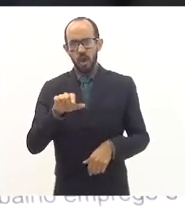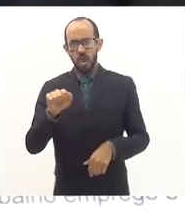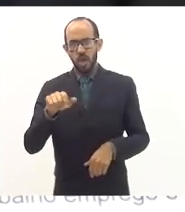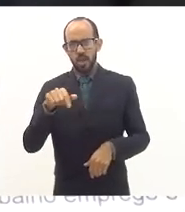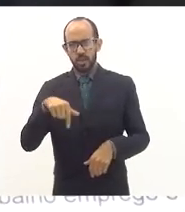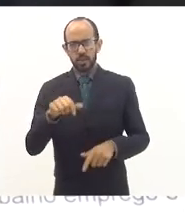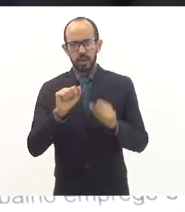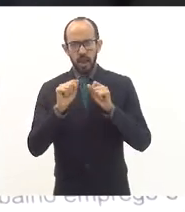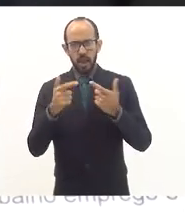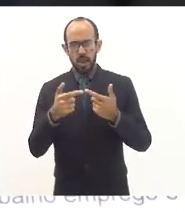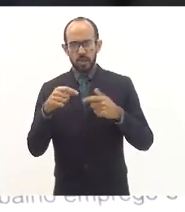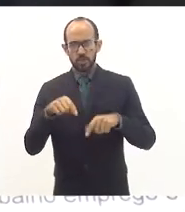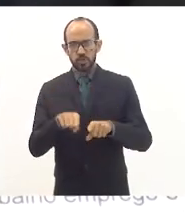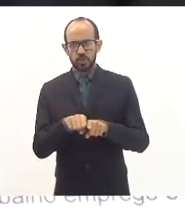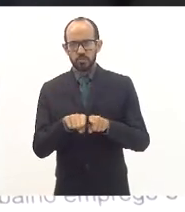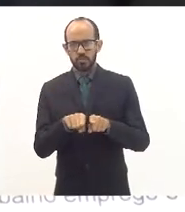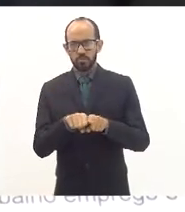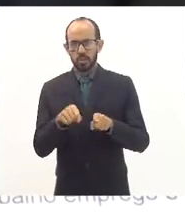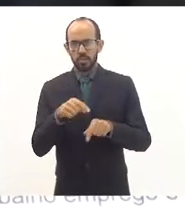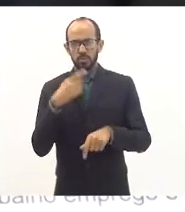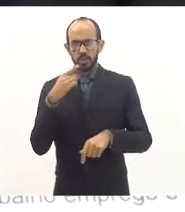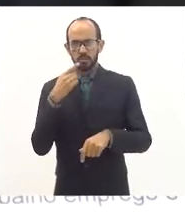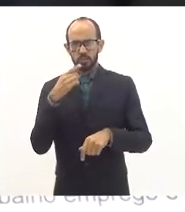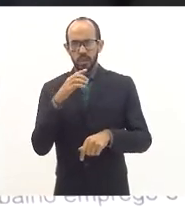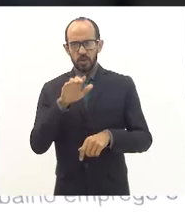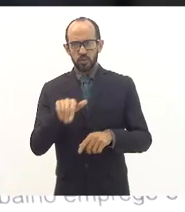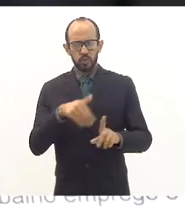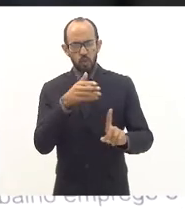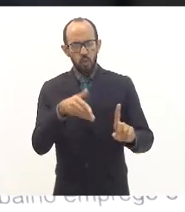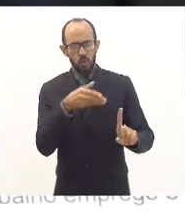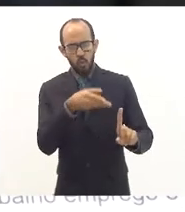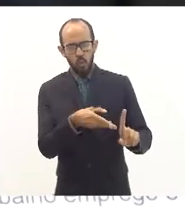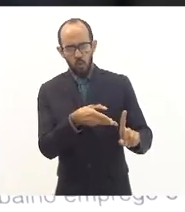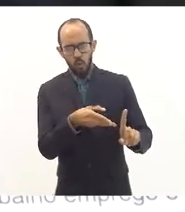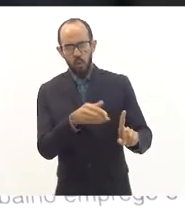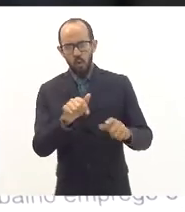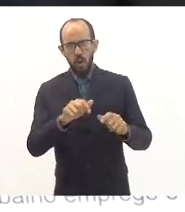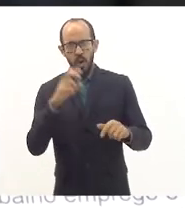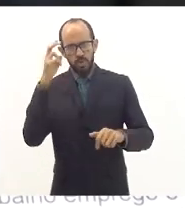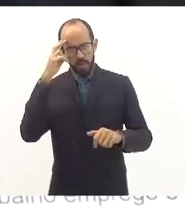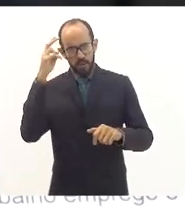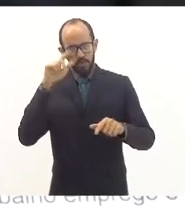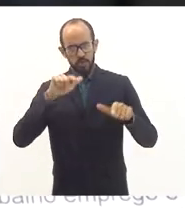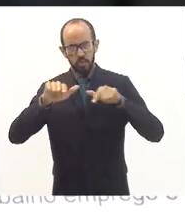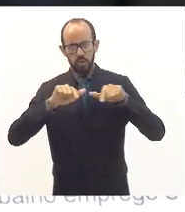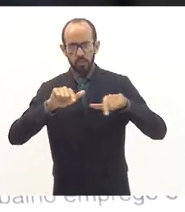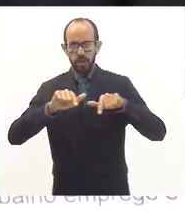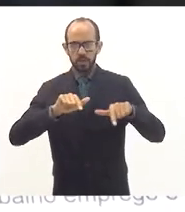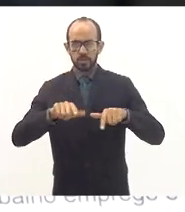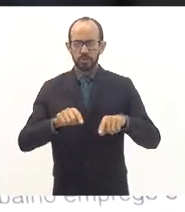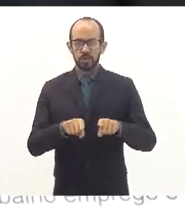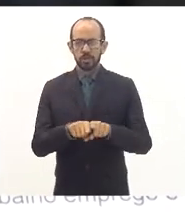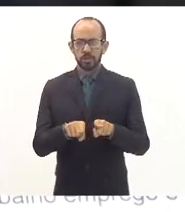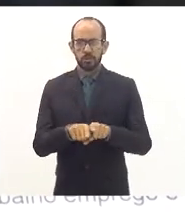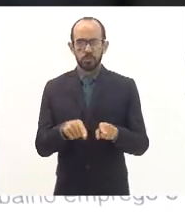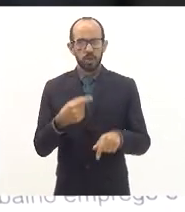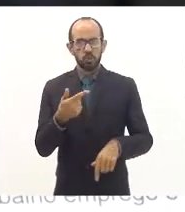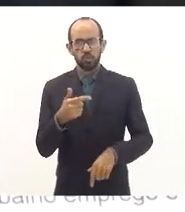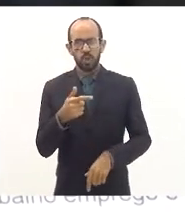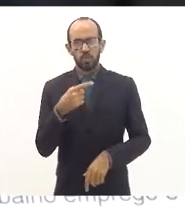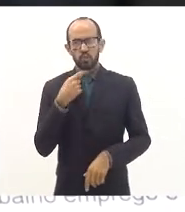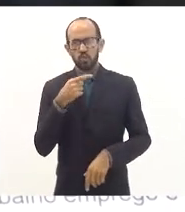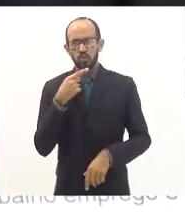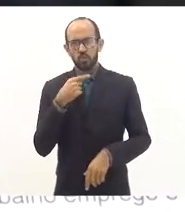deputado constituinte que honrou a melhor tradição trabalhista na Câmara dos Deputados e que hoje, sem dúvida nenhuma, é um